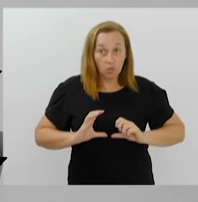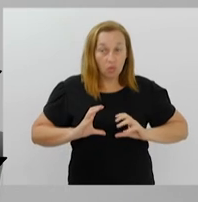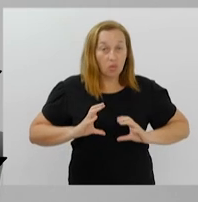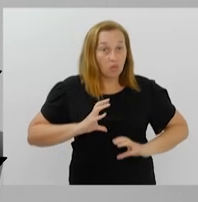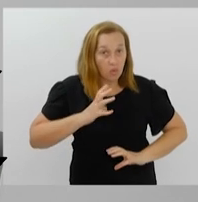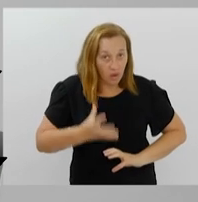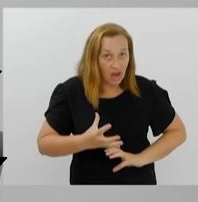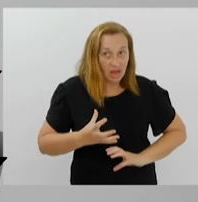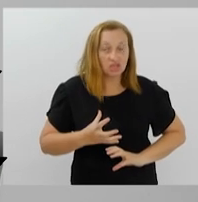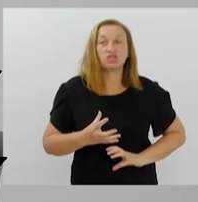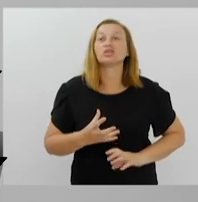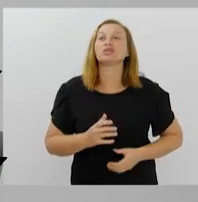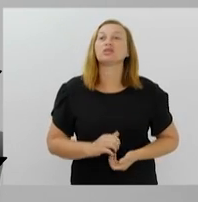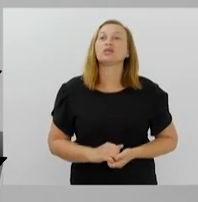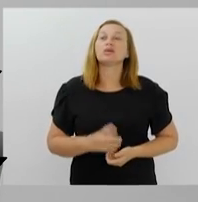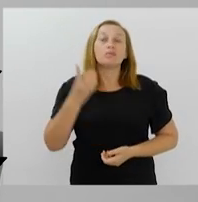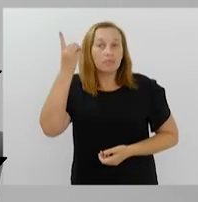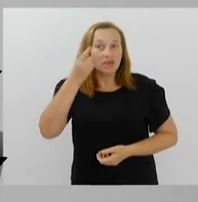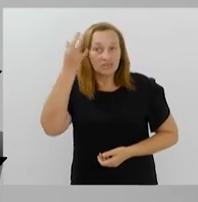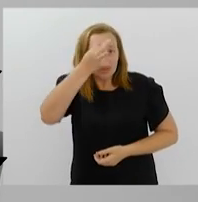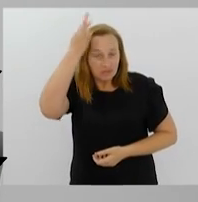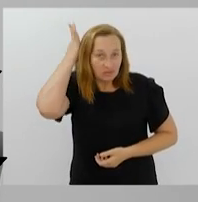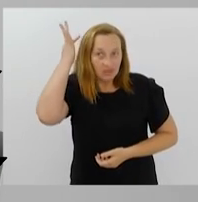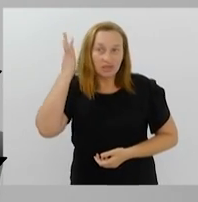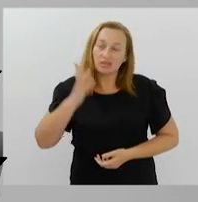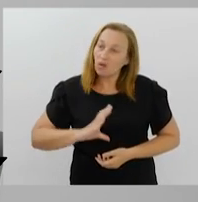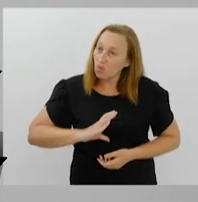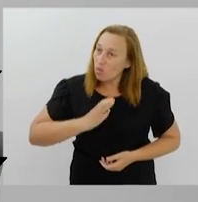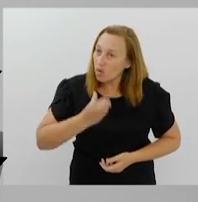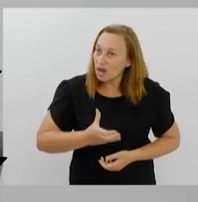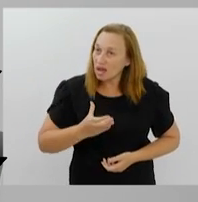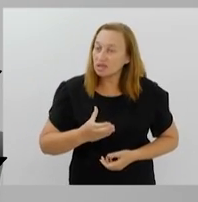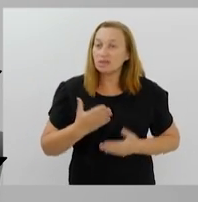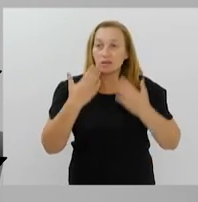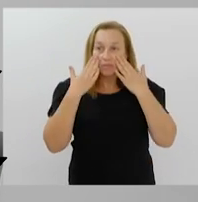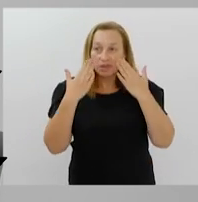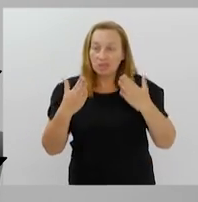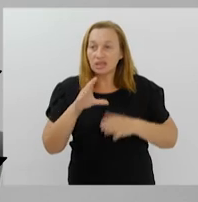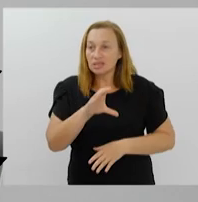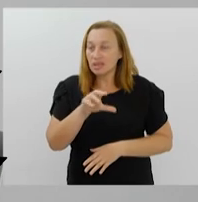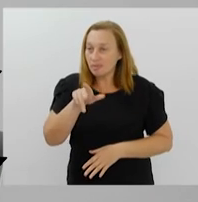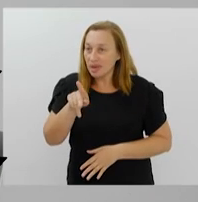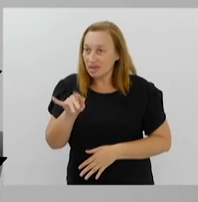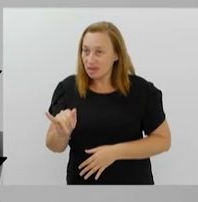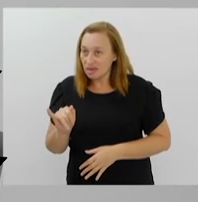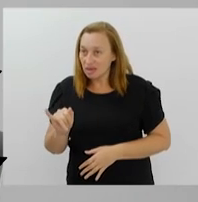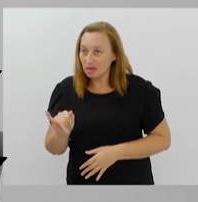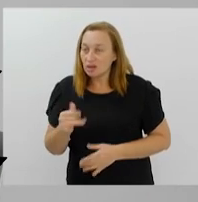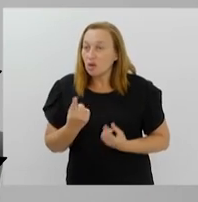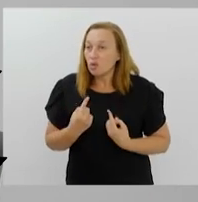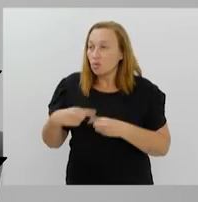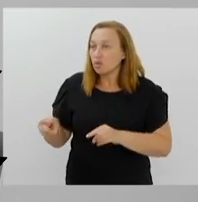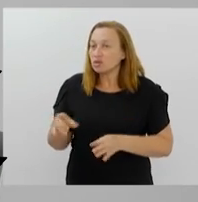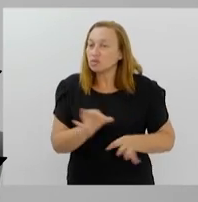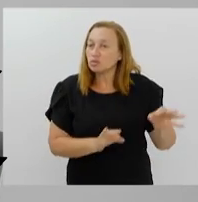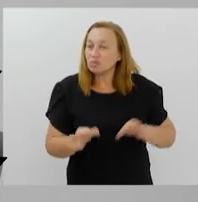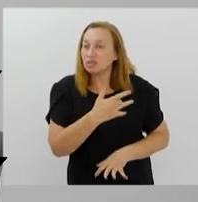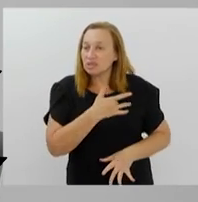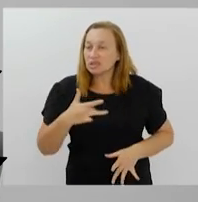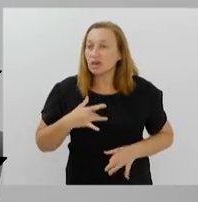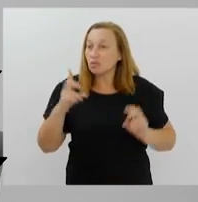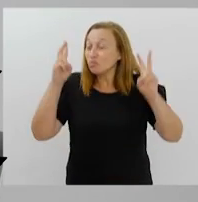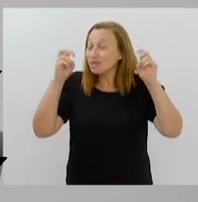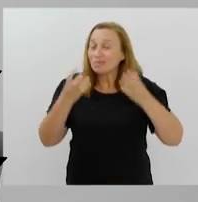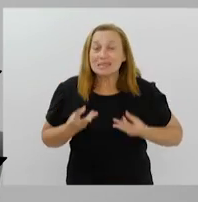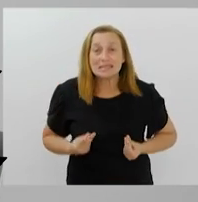comissão mas o deputado Fred teve a coragem de apresentar uma CPI contra os planos de saúde num tema tão